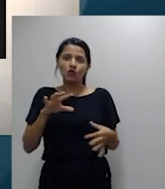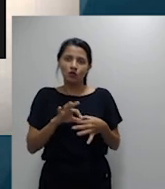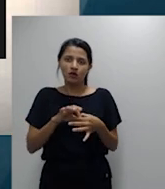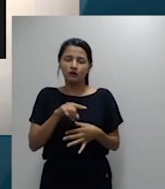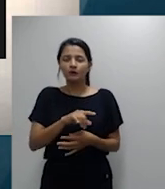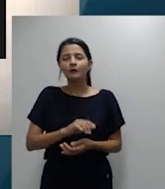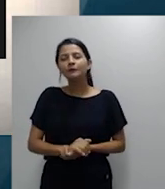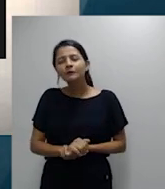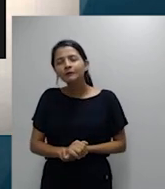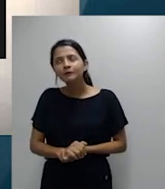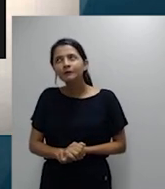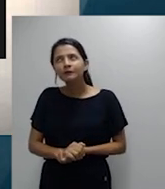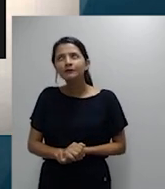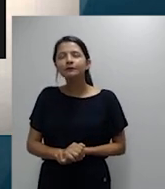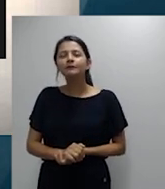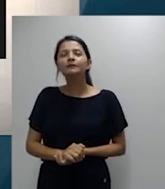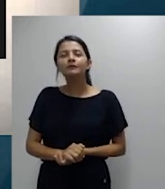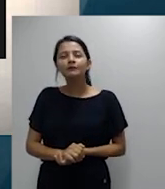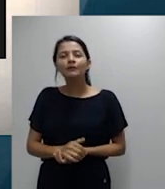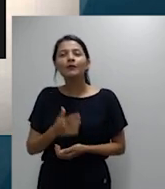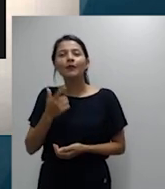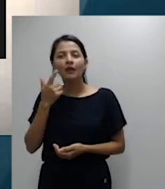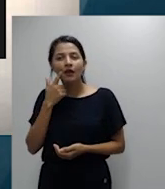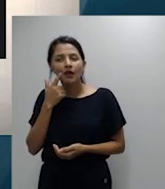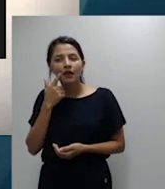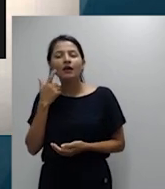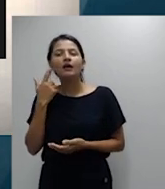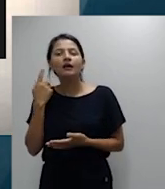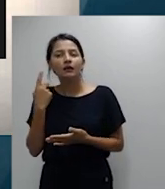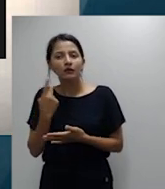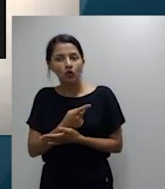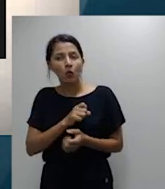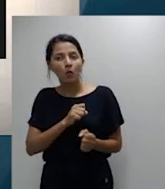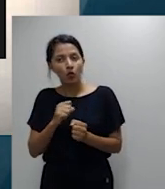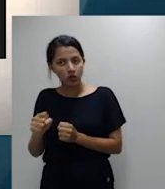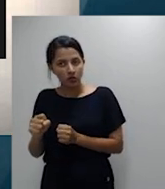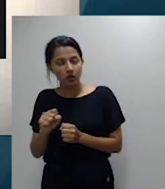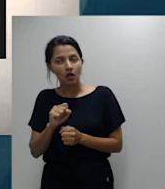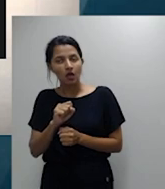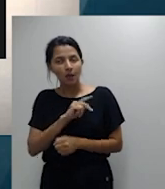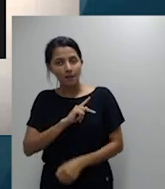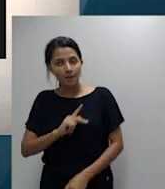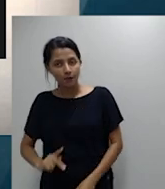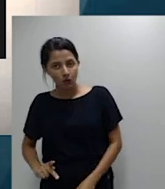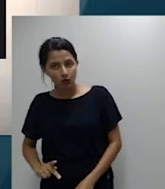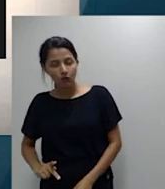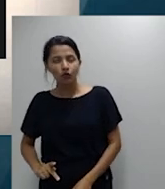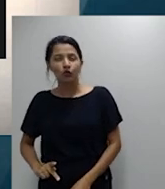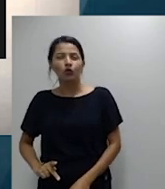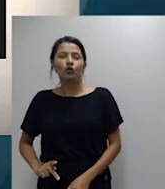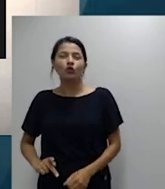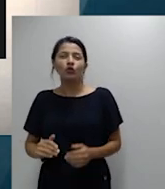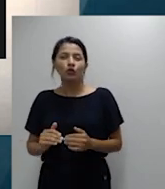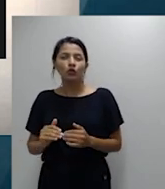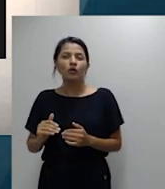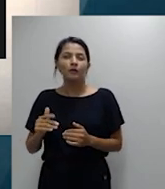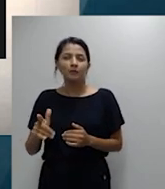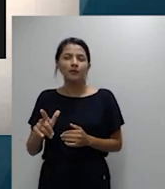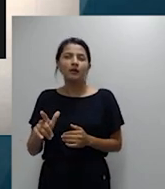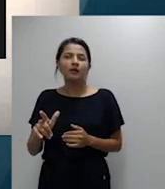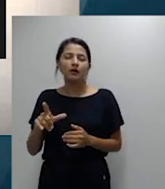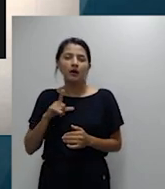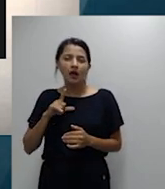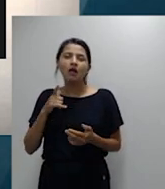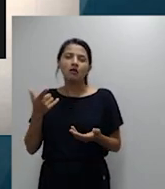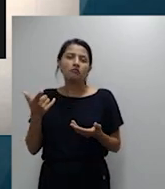beck destacar também que o marcou o dia passou na verdade